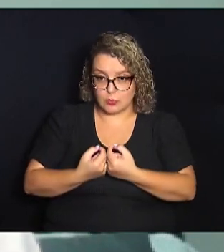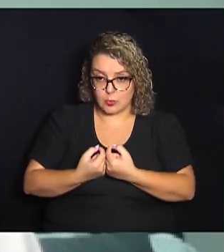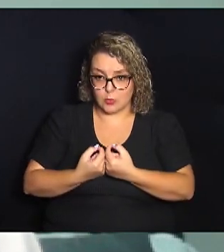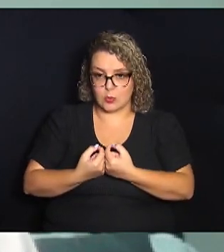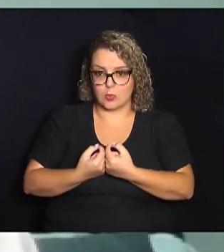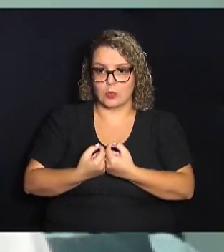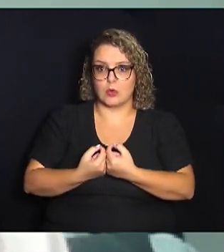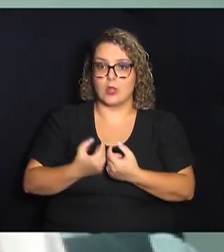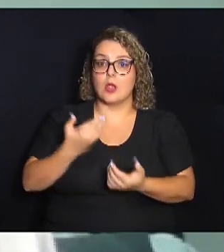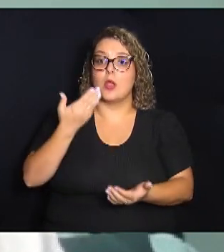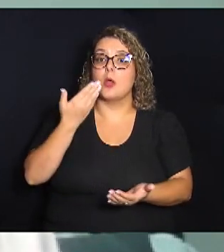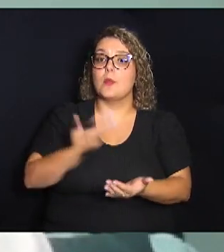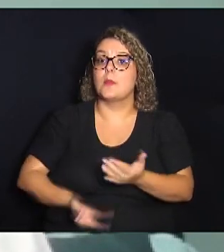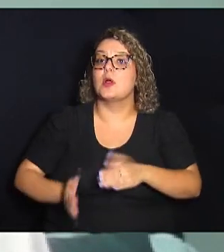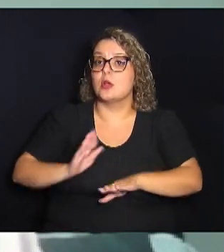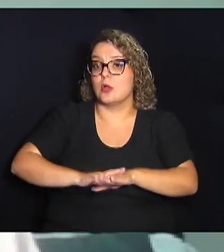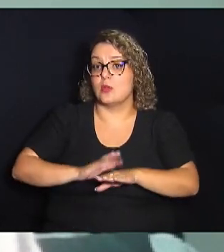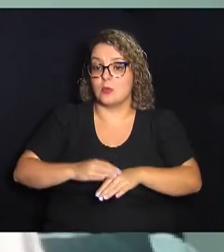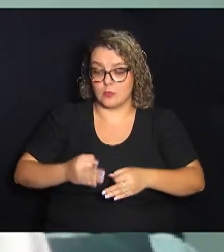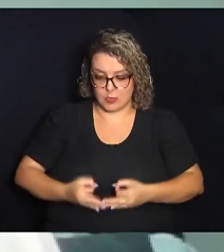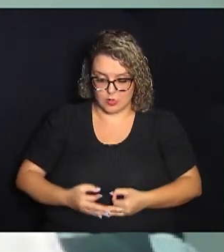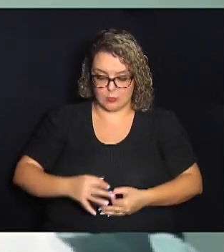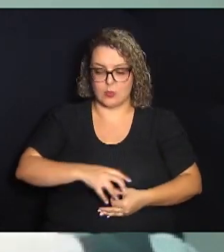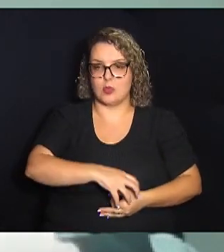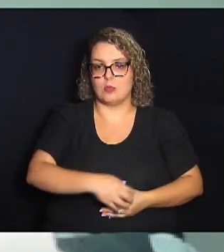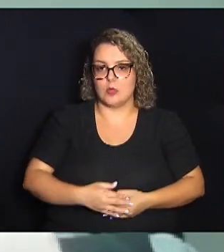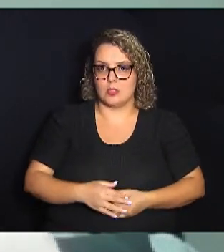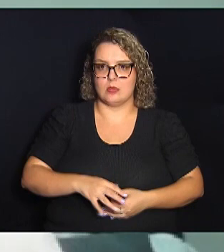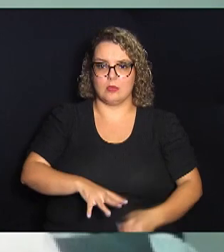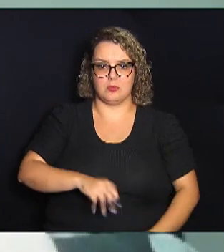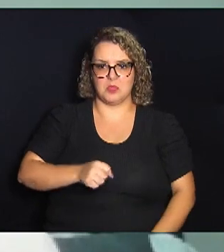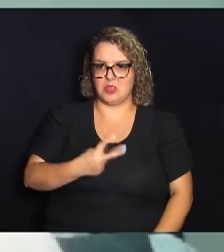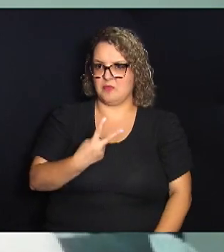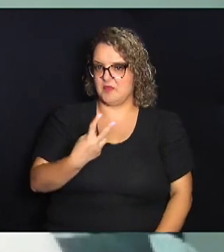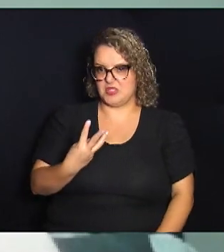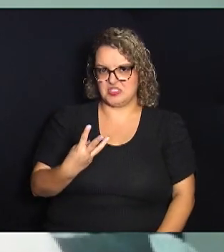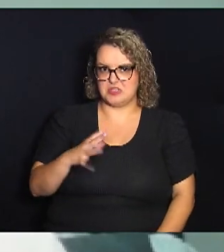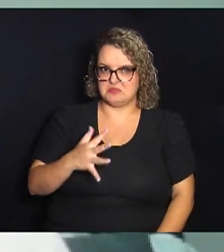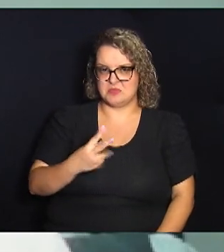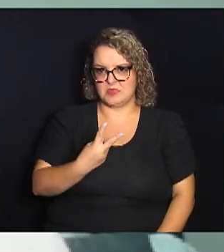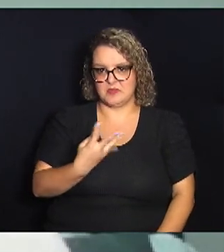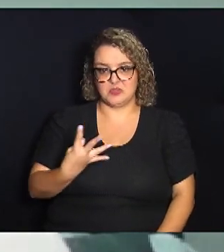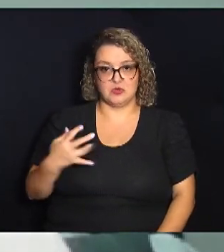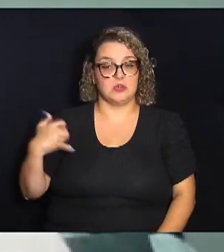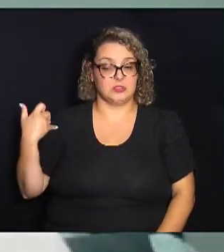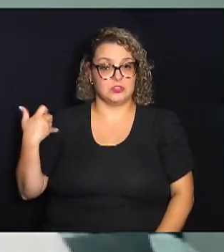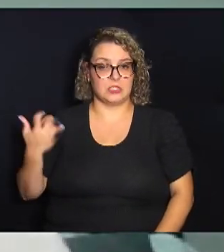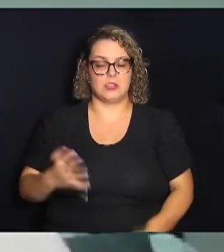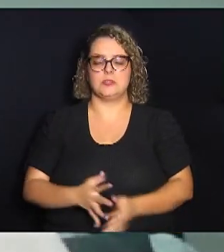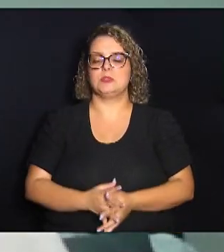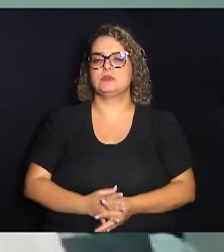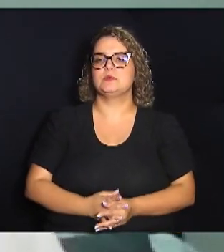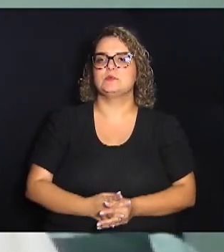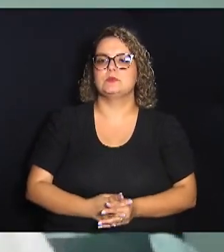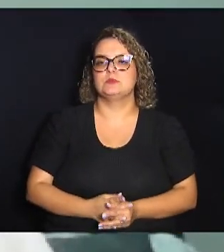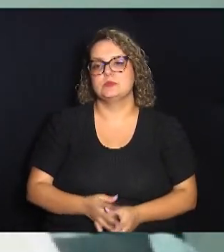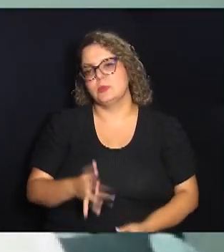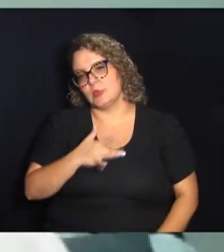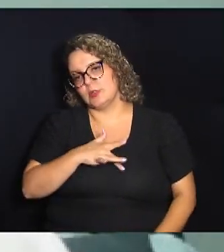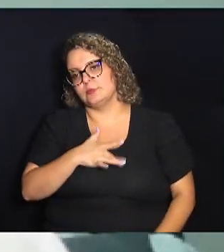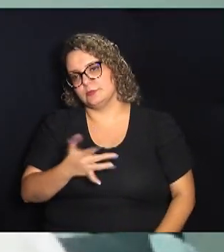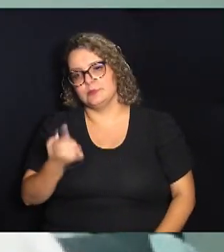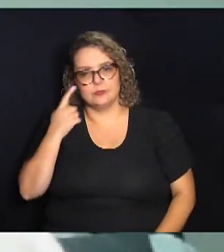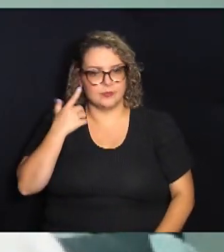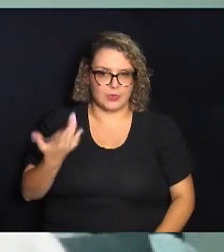ela perdeu a função ovariana. Ela entrou na menopausa com 23, 24 anos, sabe? E, tadinha, ela imagina,